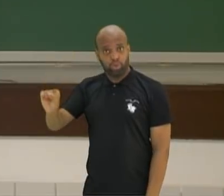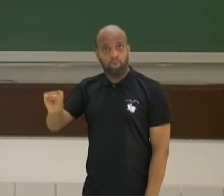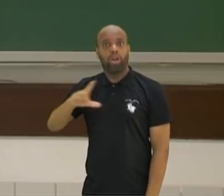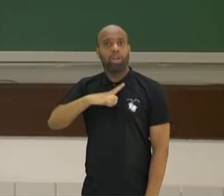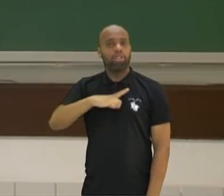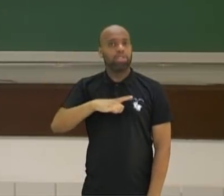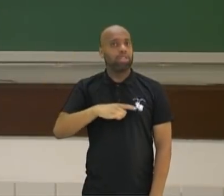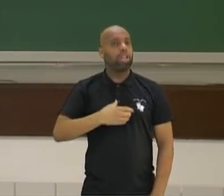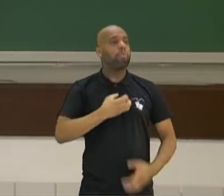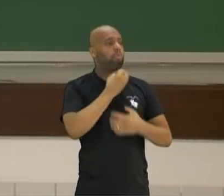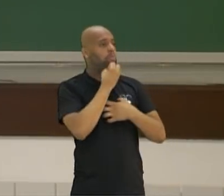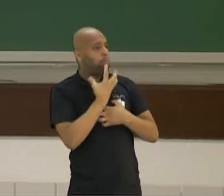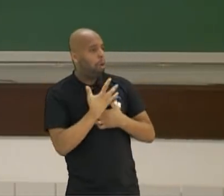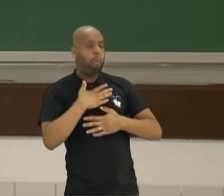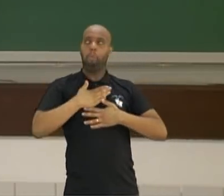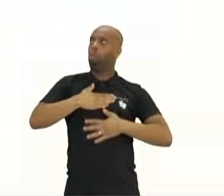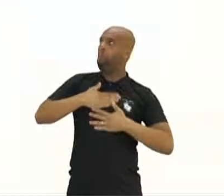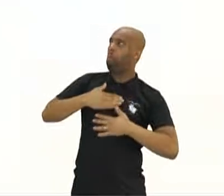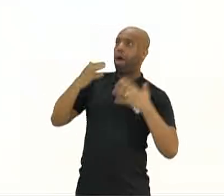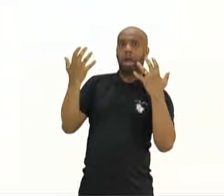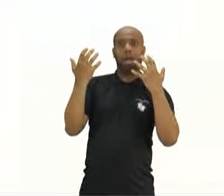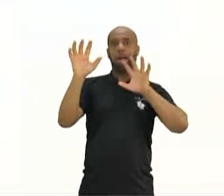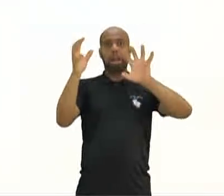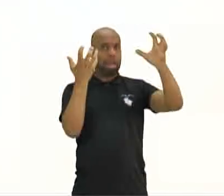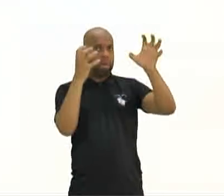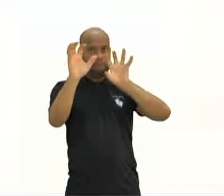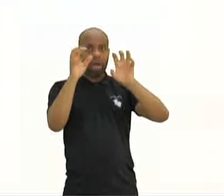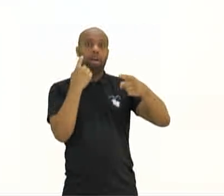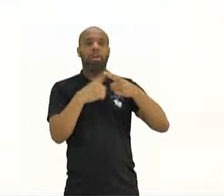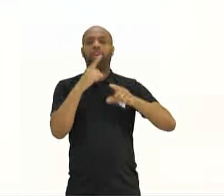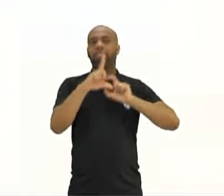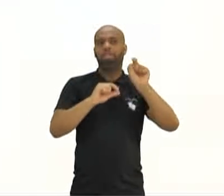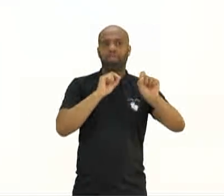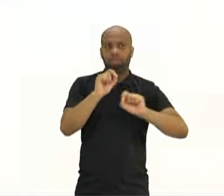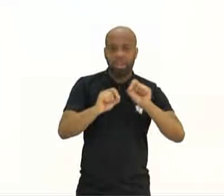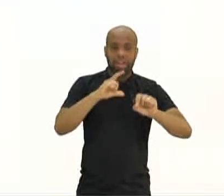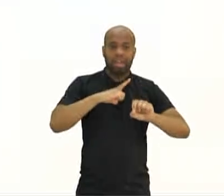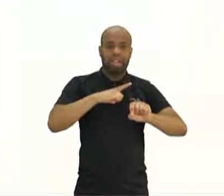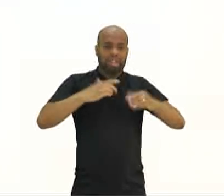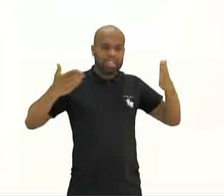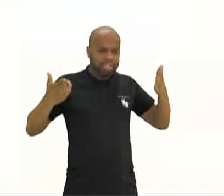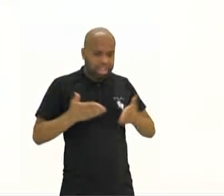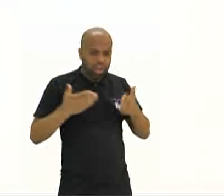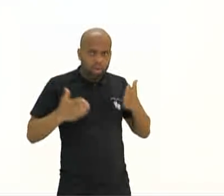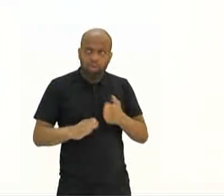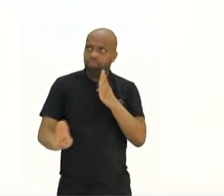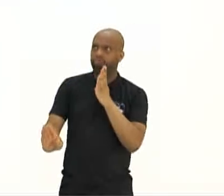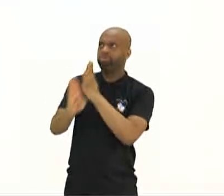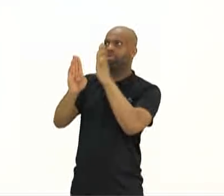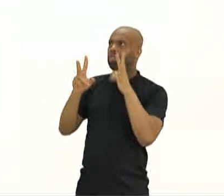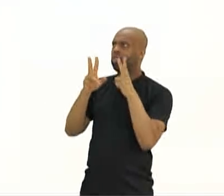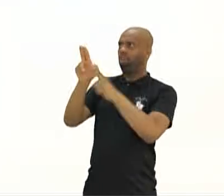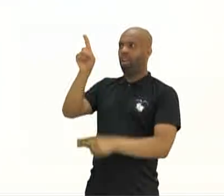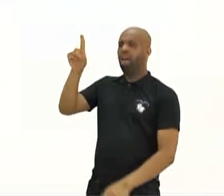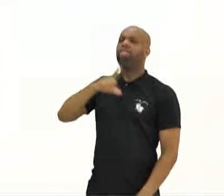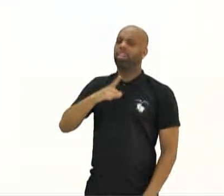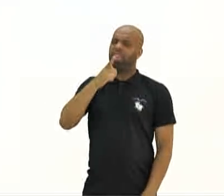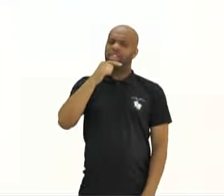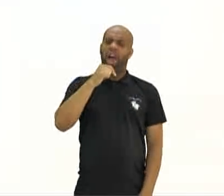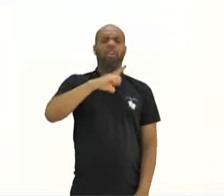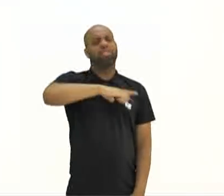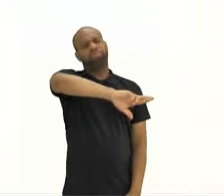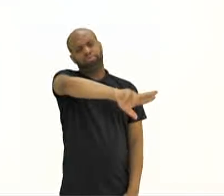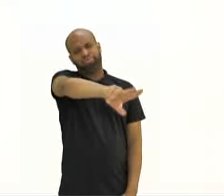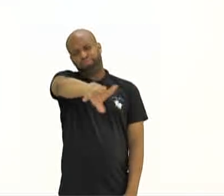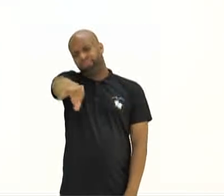tranquilo. Porque nesse tempo de agora, os achávamos como os de lá. Águas são muitas,